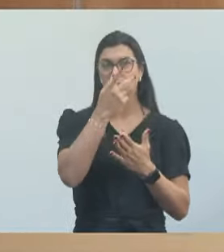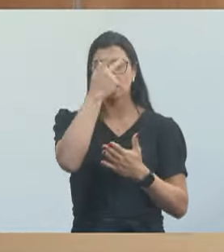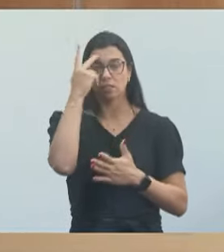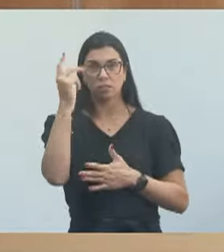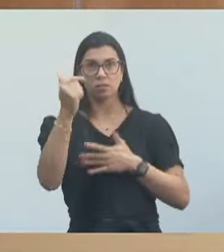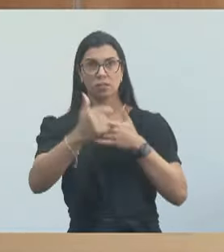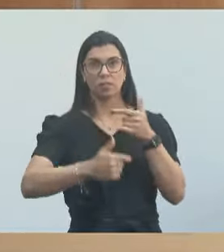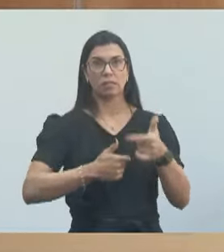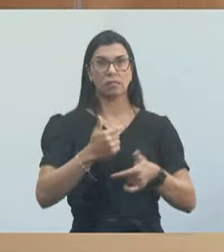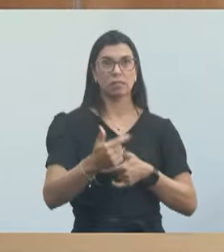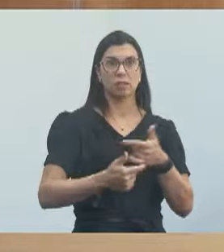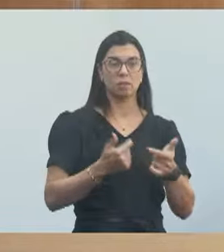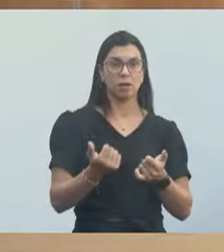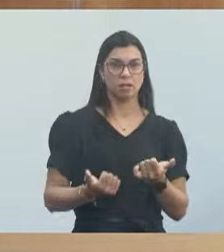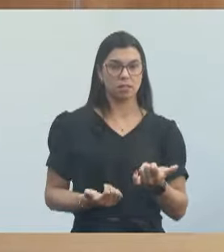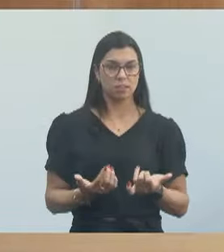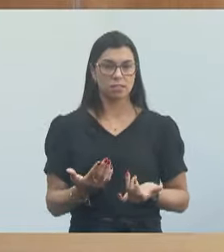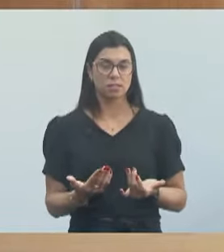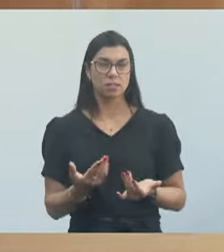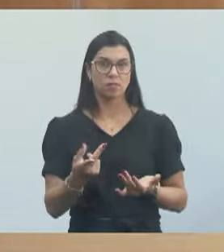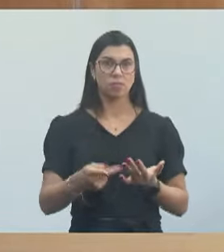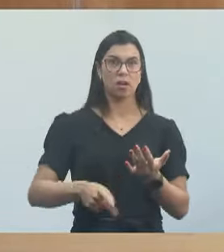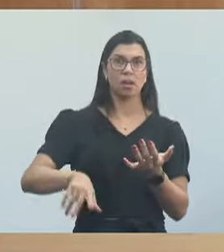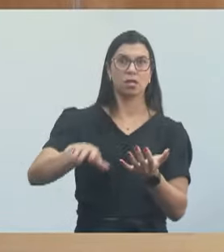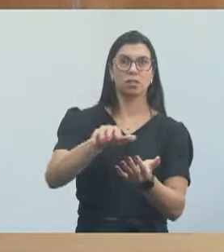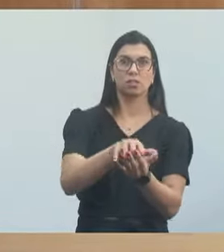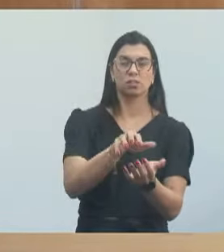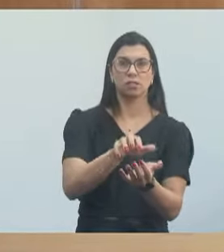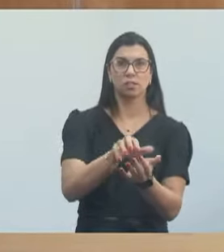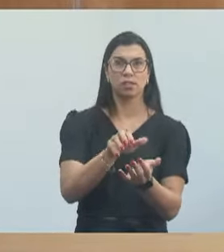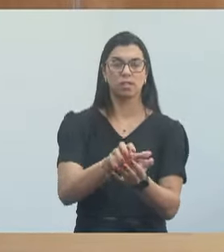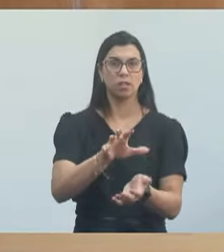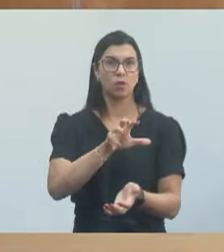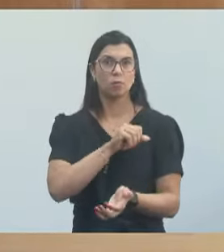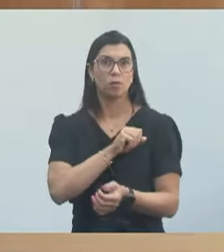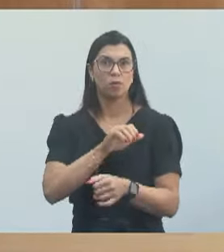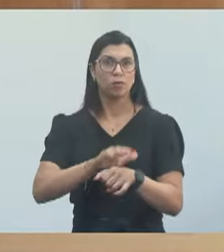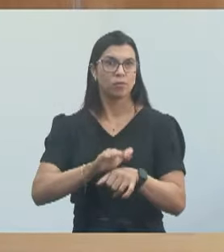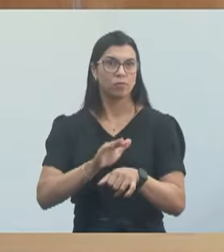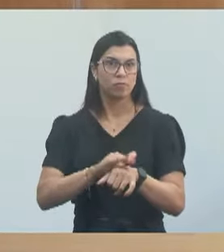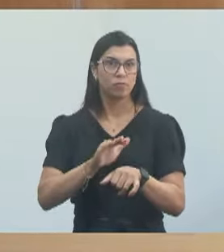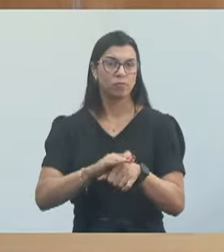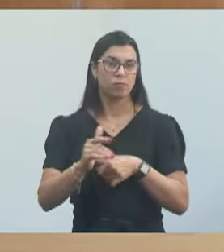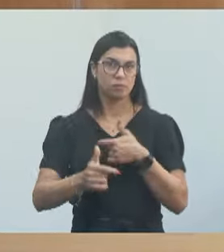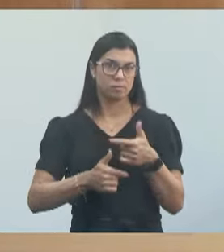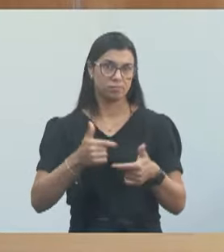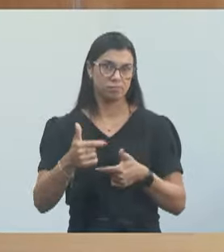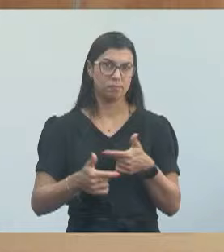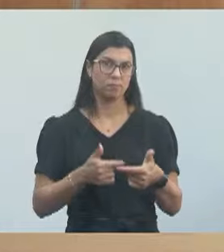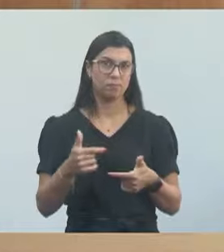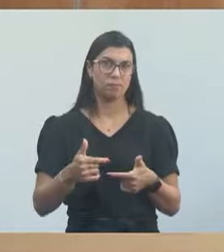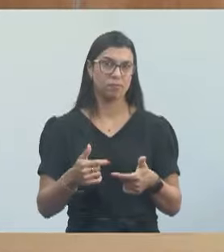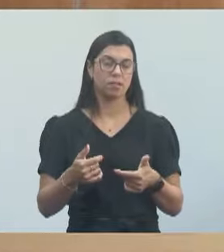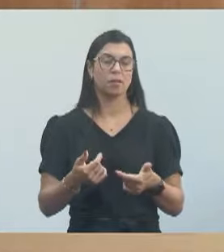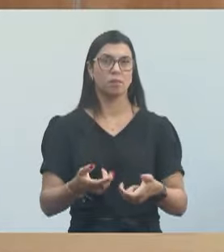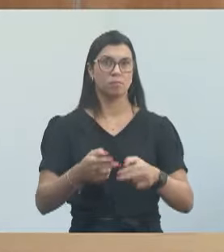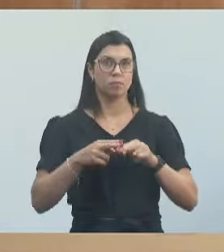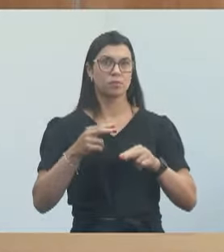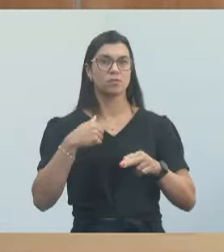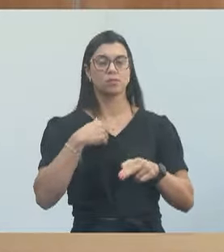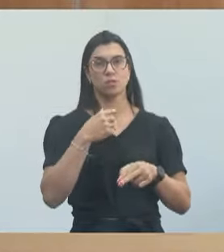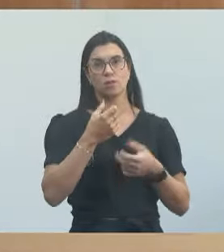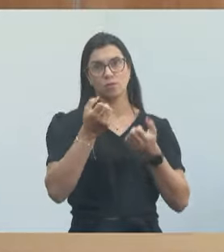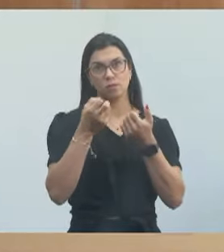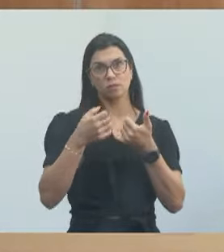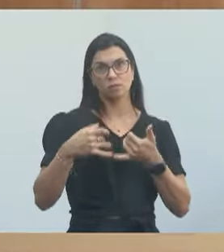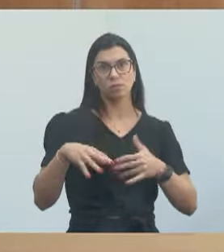servir a cidade, prestando o seu trabalho com amor, eu falo do museu. Mas não